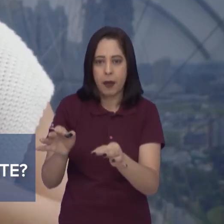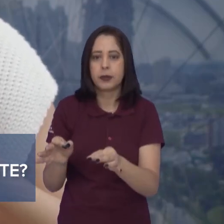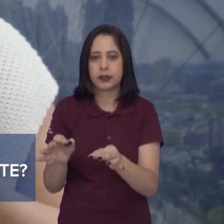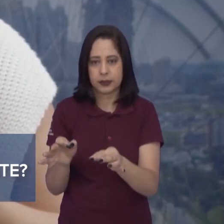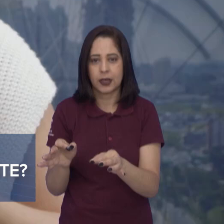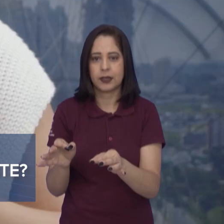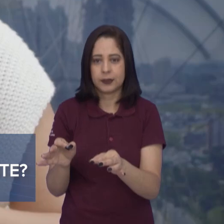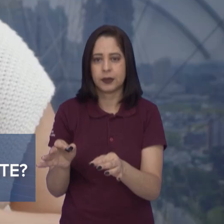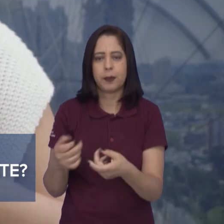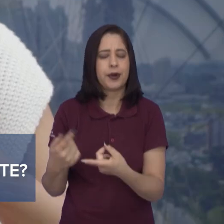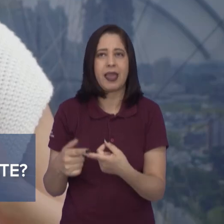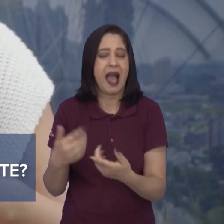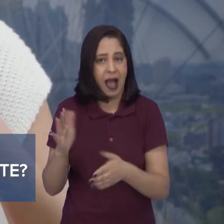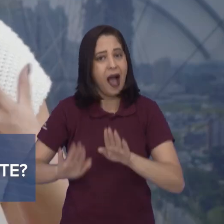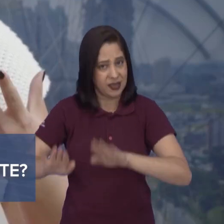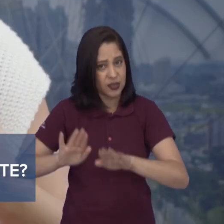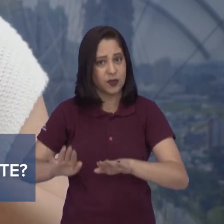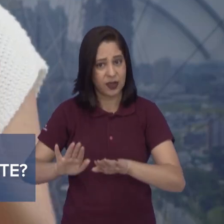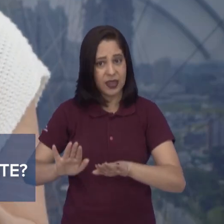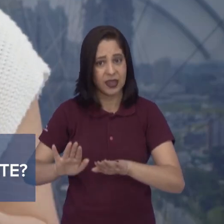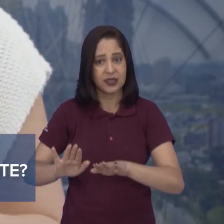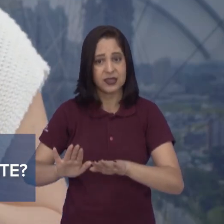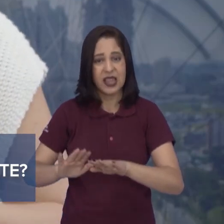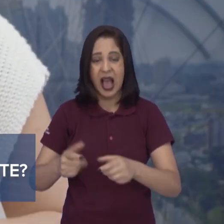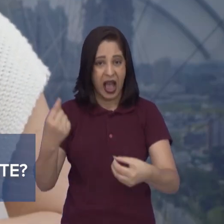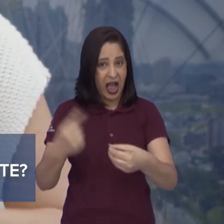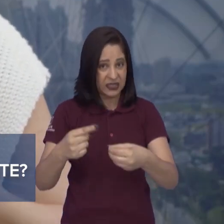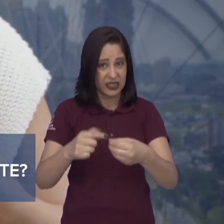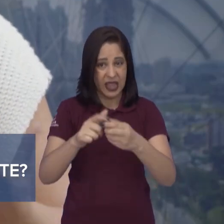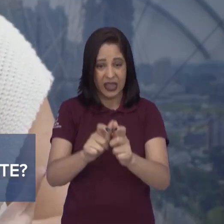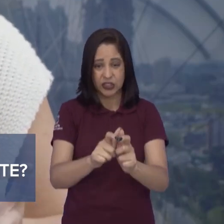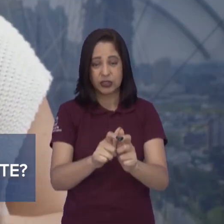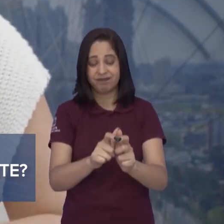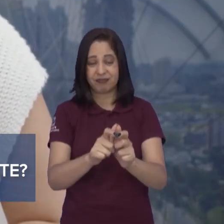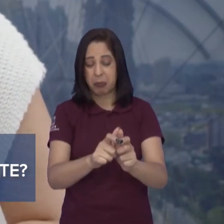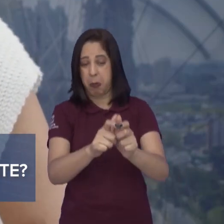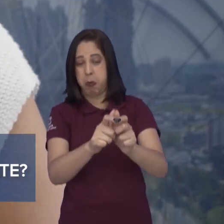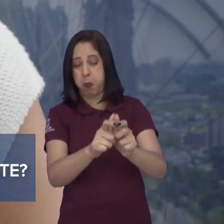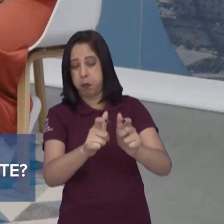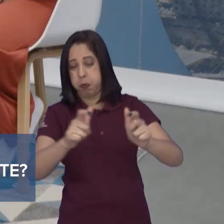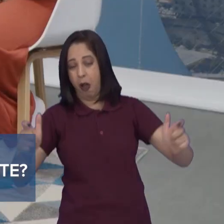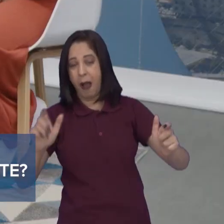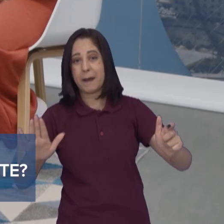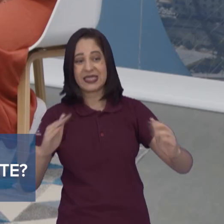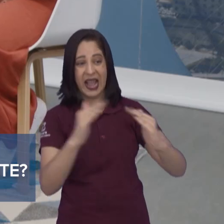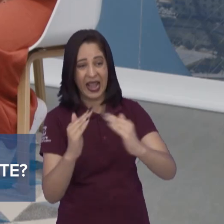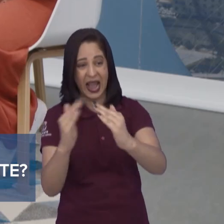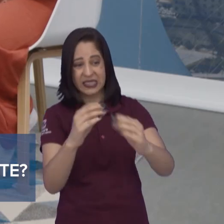no imaginário, porque muitas vezes a maior parte da expansão da cidade ela ocorre de forma irregular. Sim,